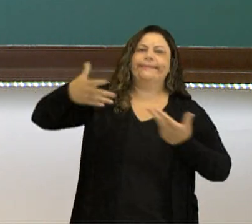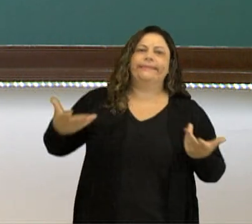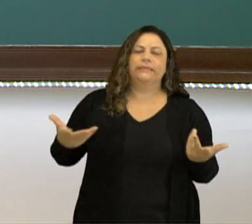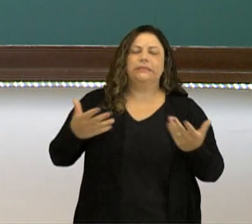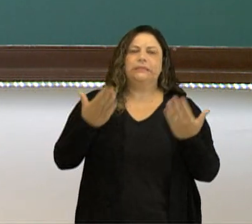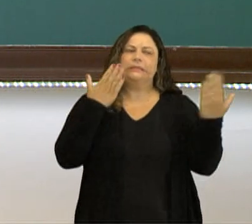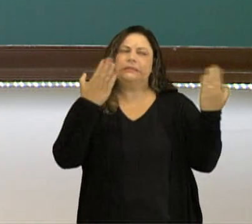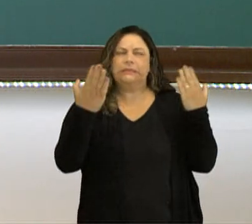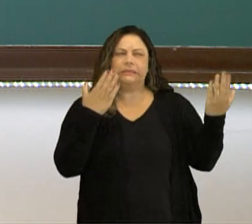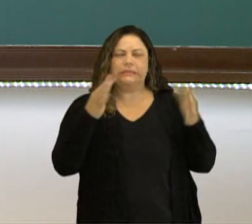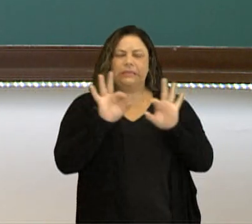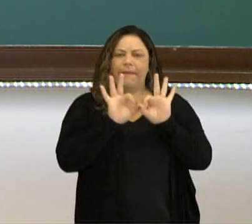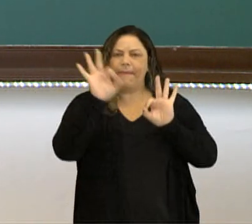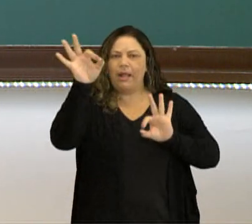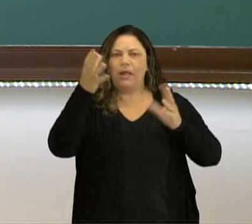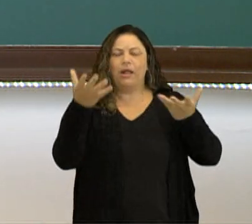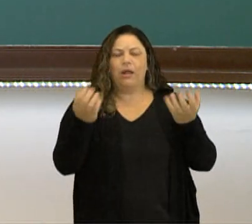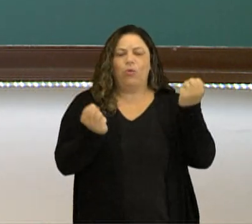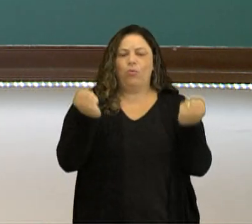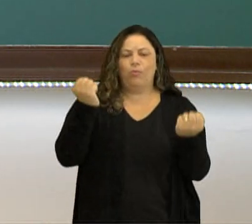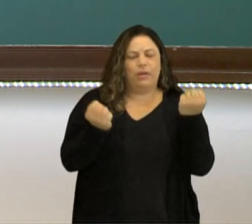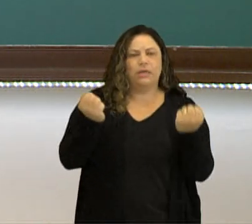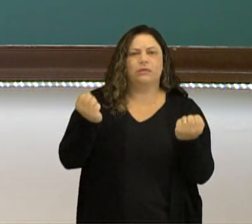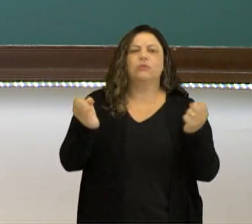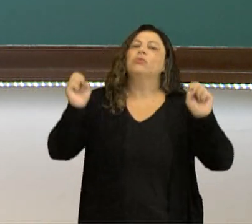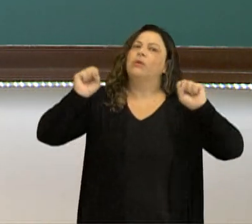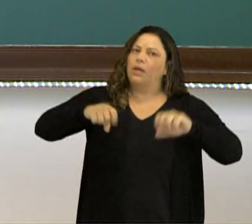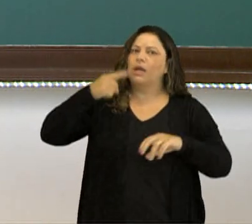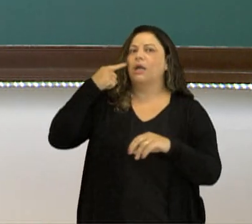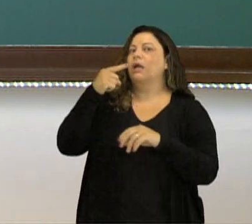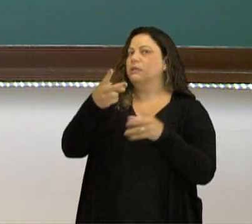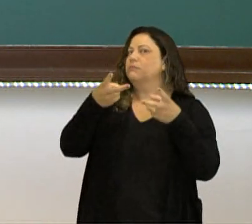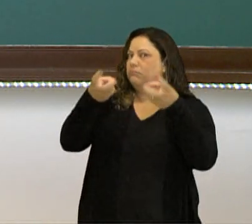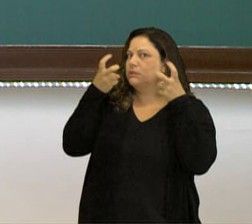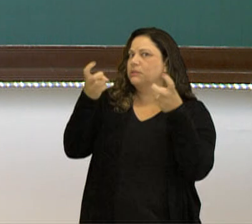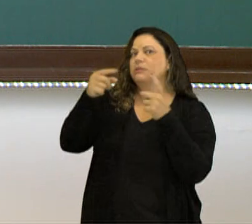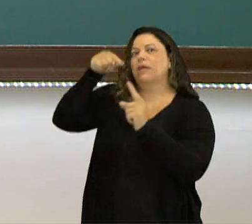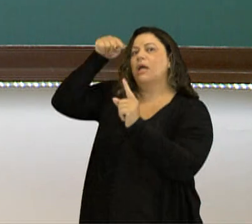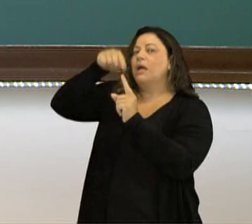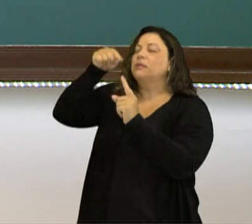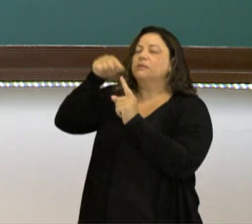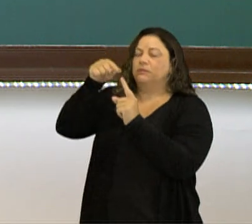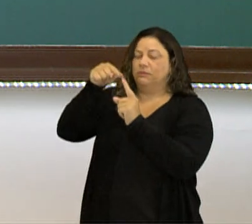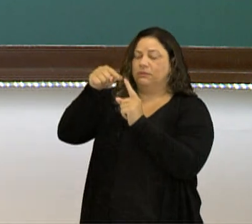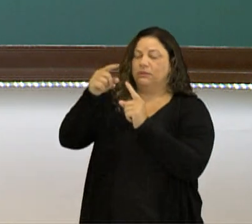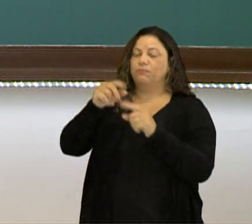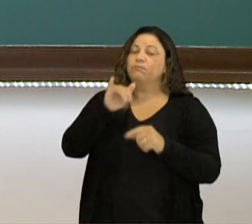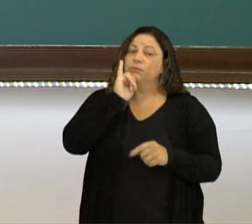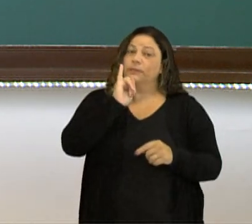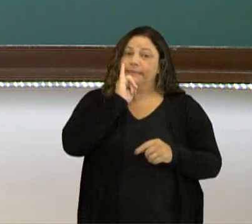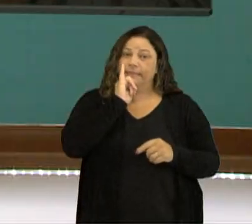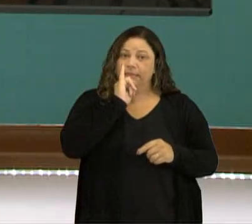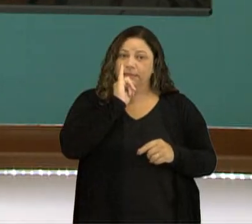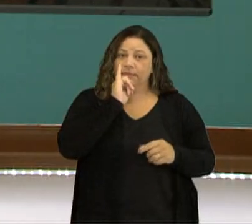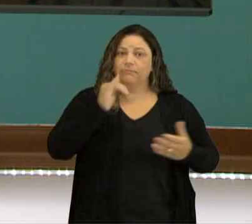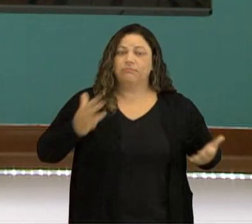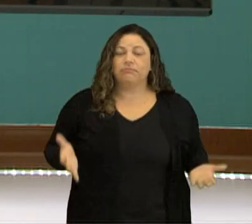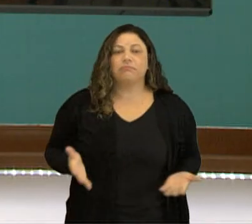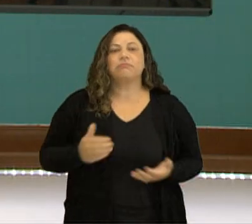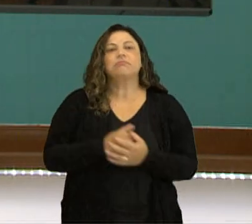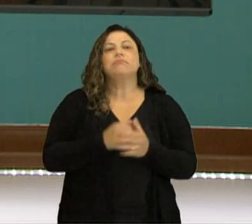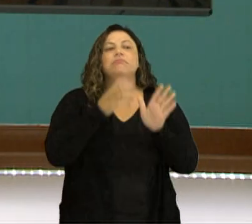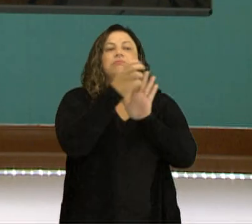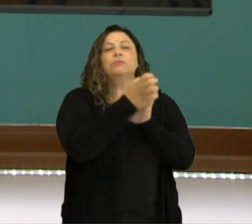com as dimensões do meu veículo, né, ou comigo, aí sim eu tenho que levar em consideração as dimensões desse corpo. Exemplo, os